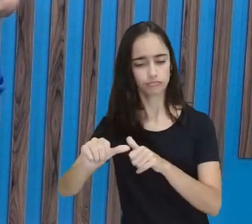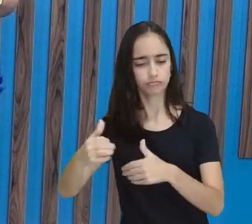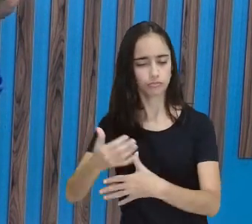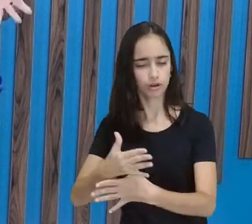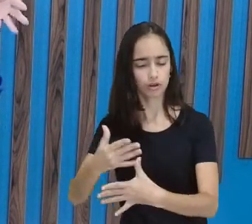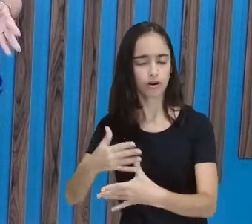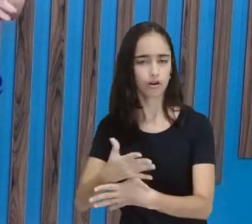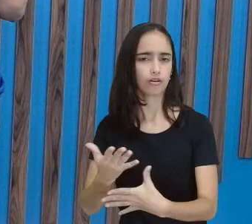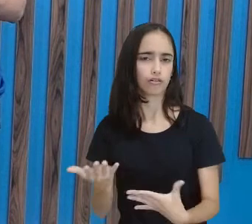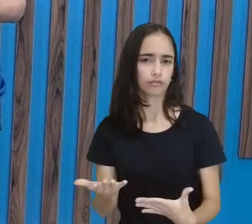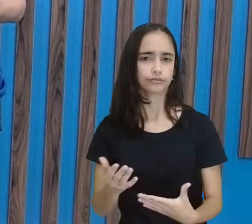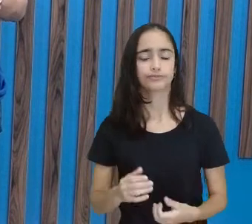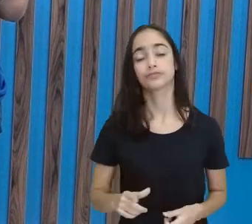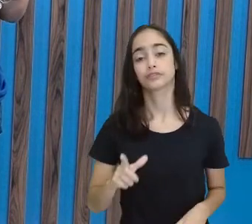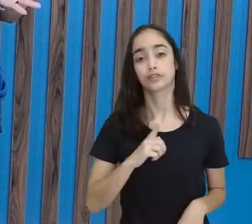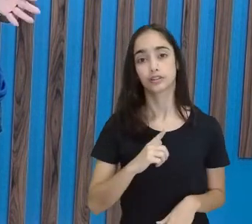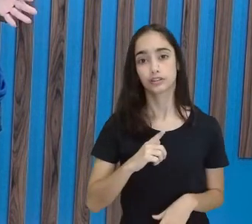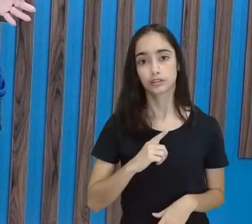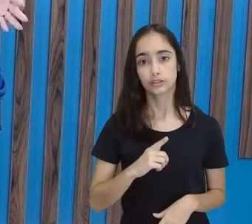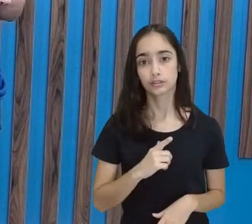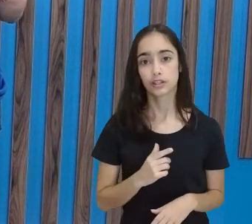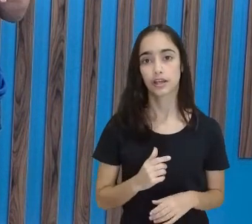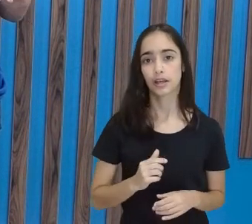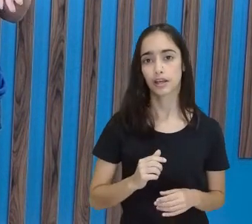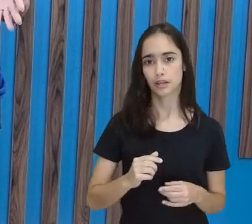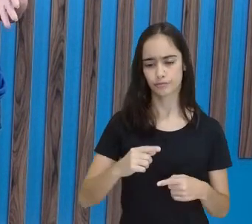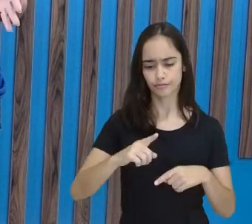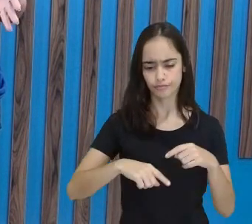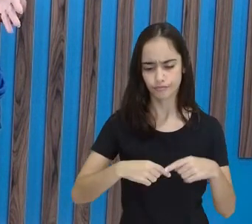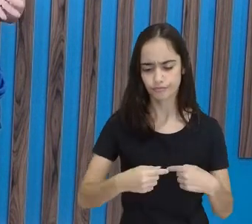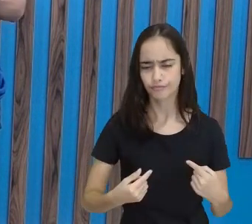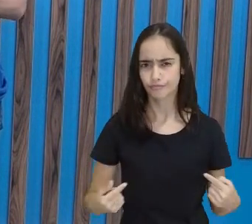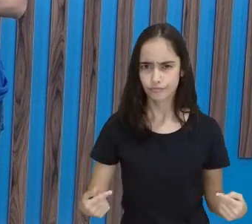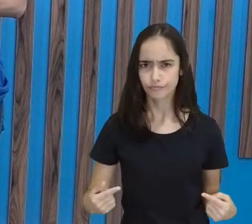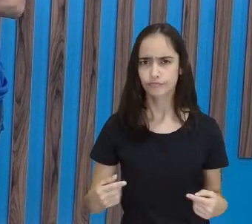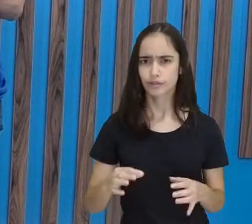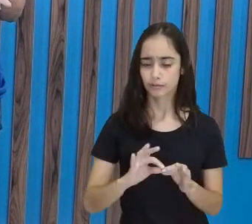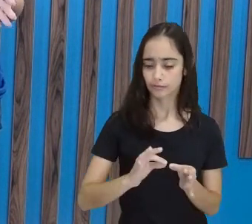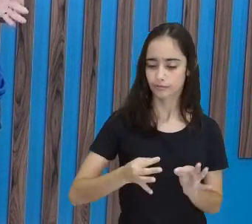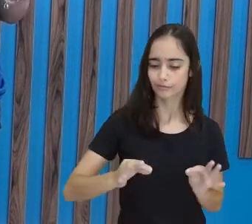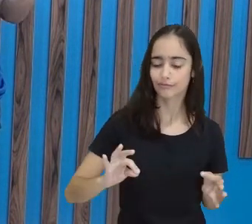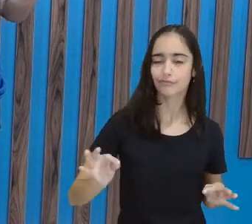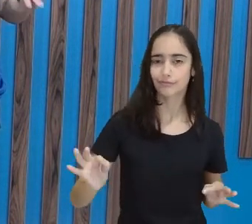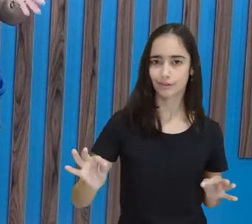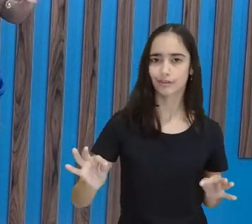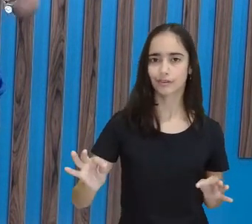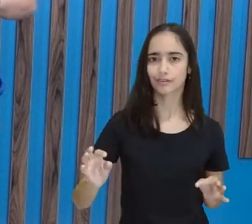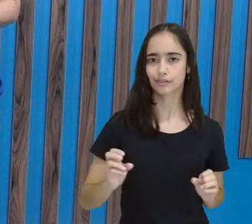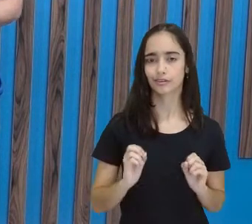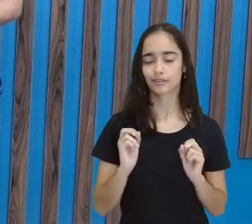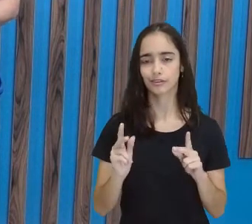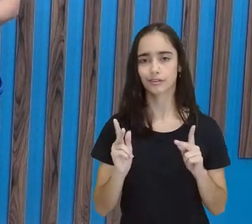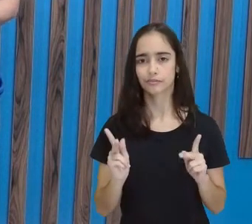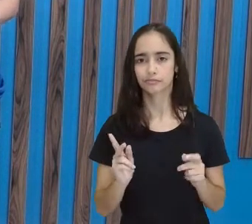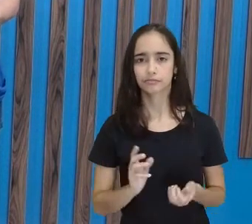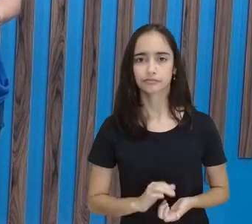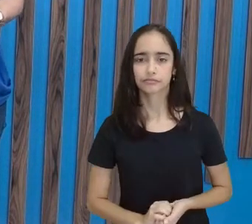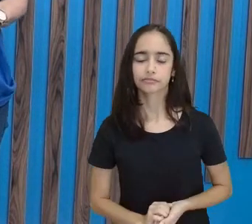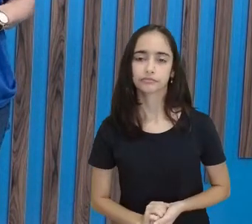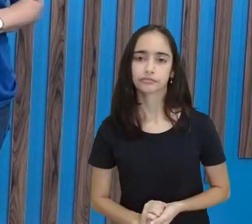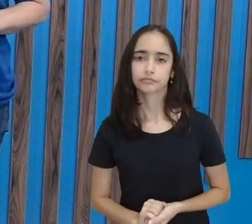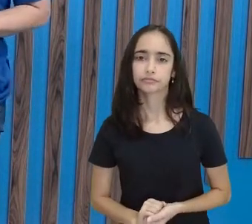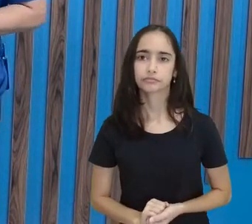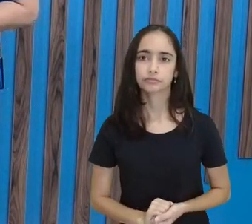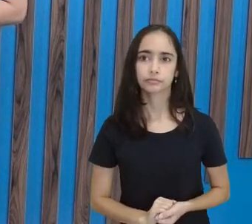equipamentos próprios para mensurar, para medir. Quando eu falo mensurar é medir o comprimento, tá